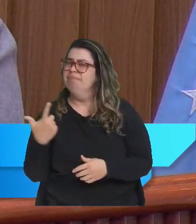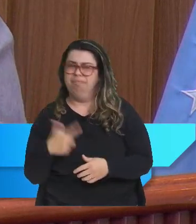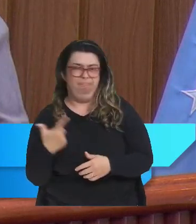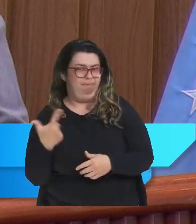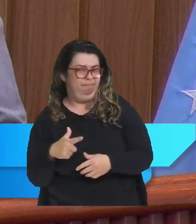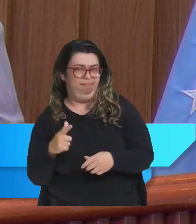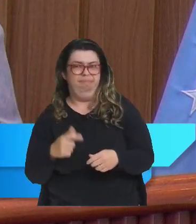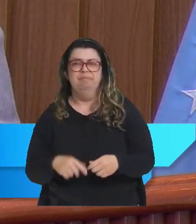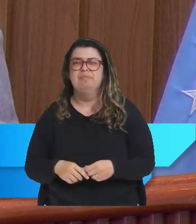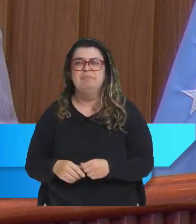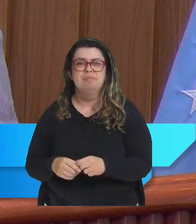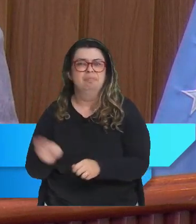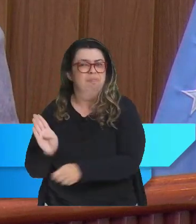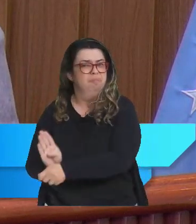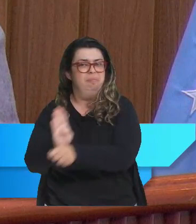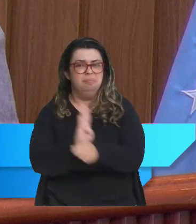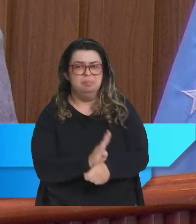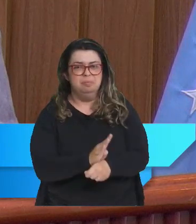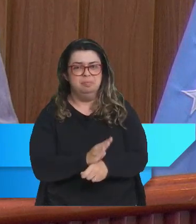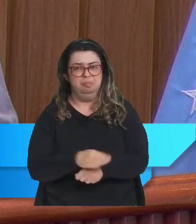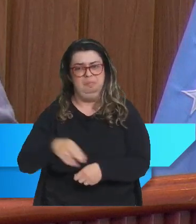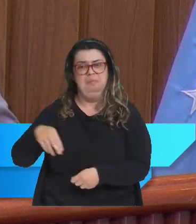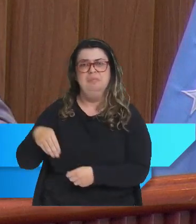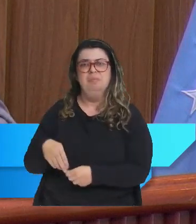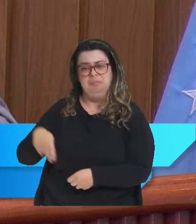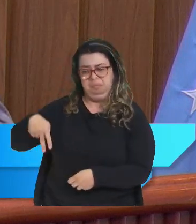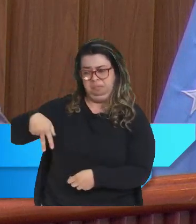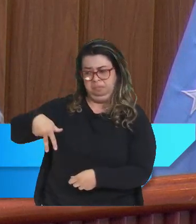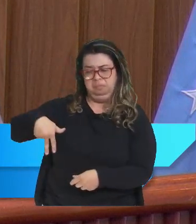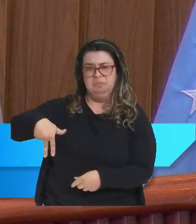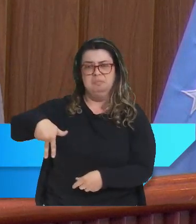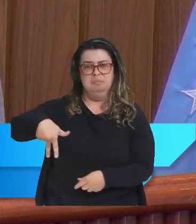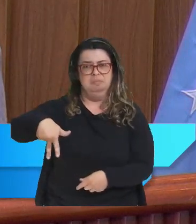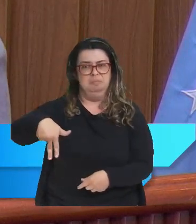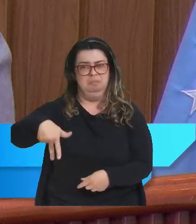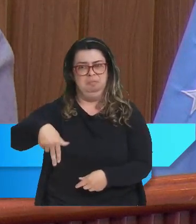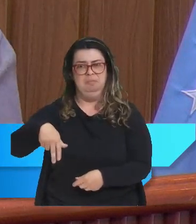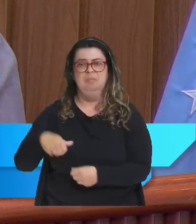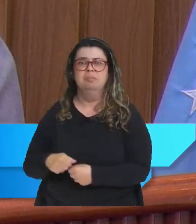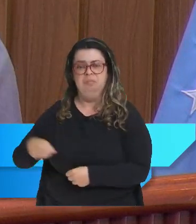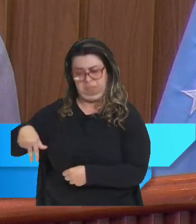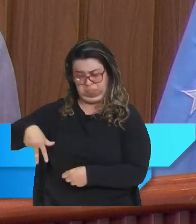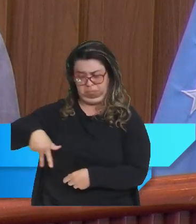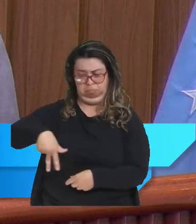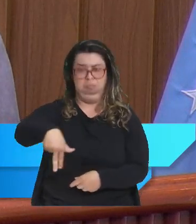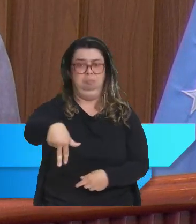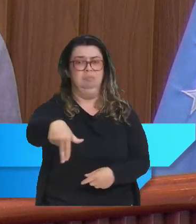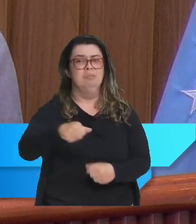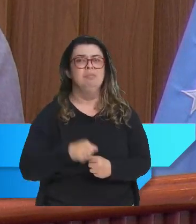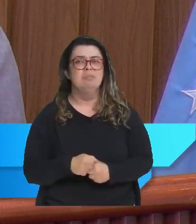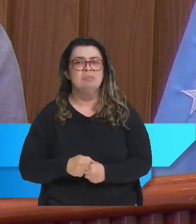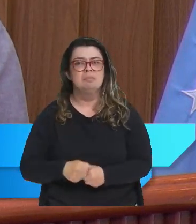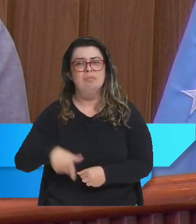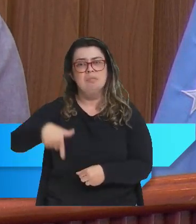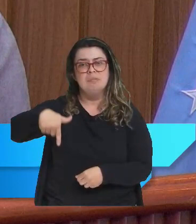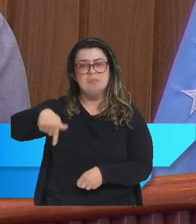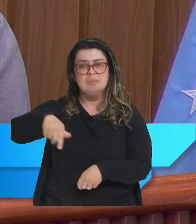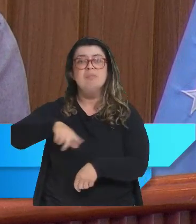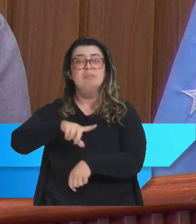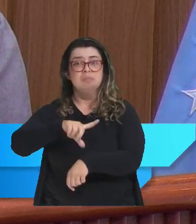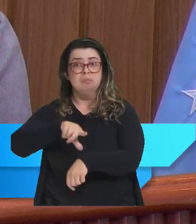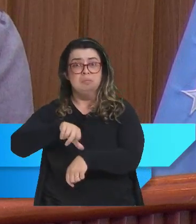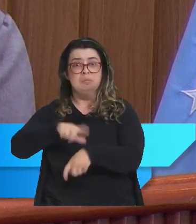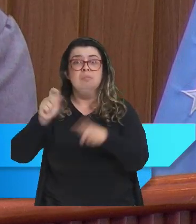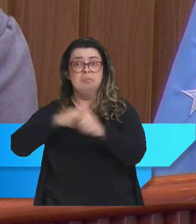vendo, pessoas caminham, correm, fazem as suas atividades físicas no Parque Buracão, 7 horas da manhã,